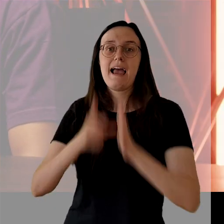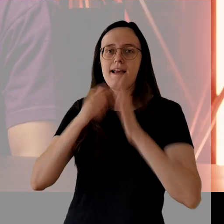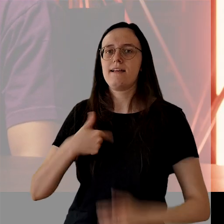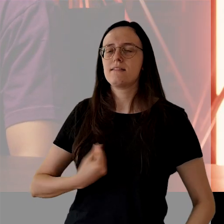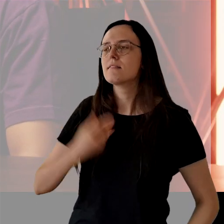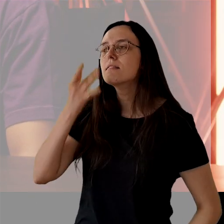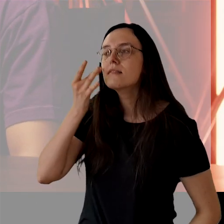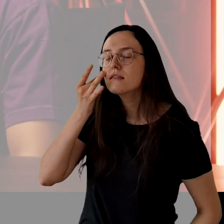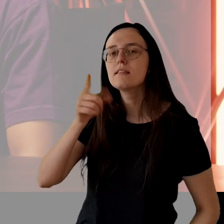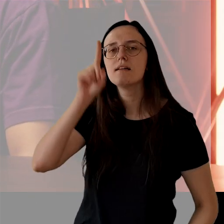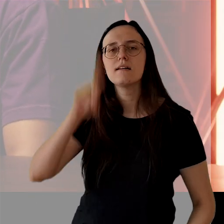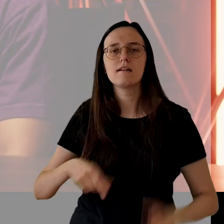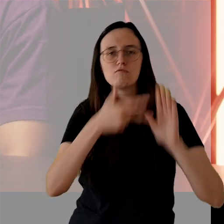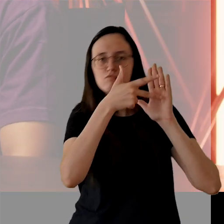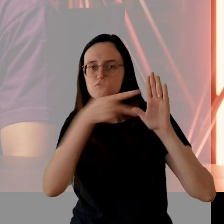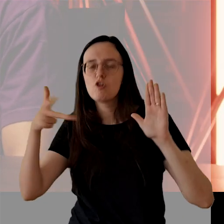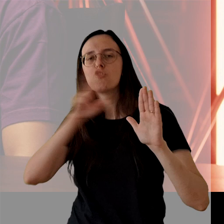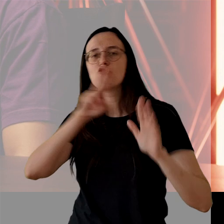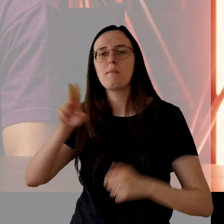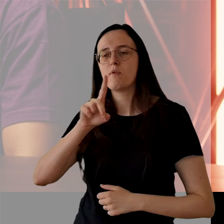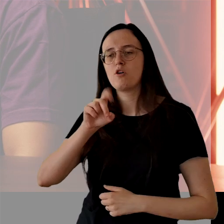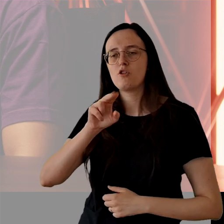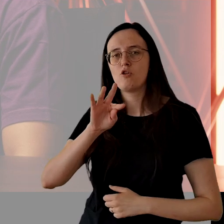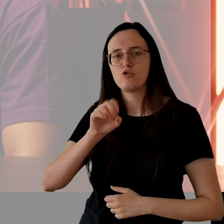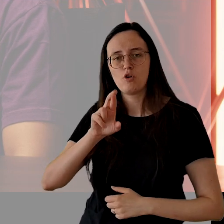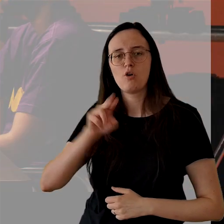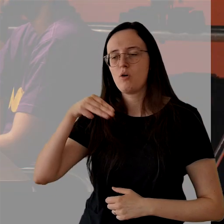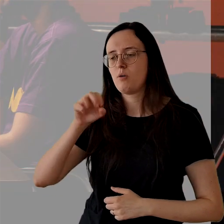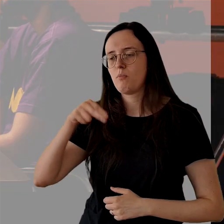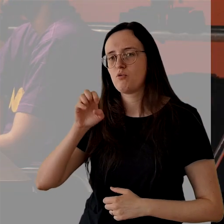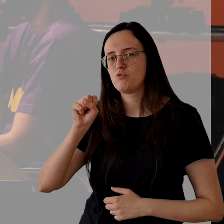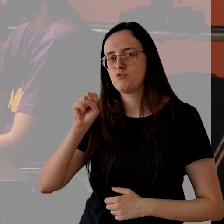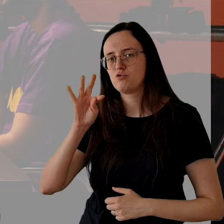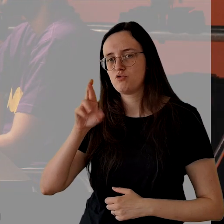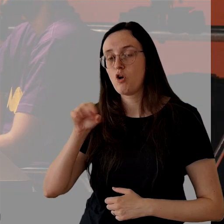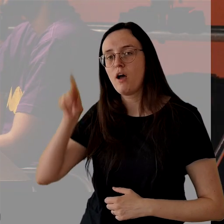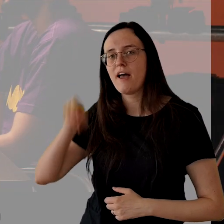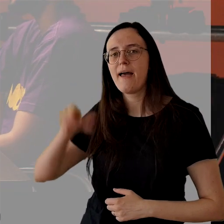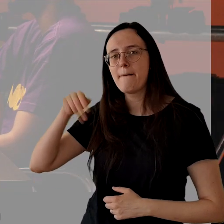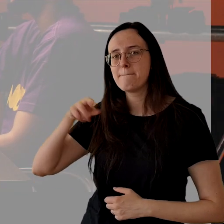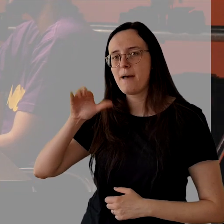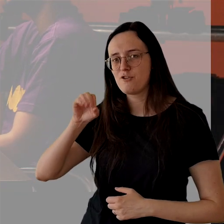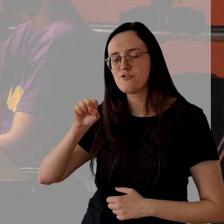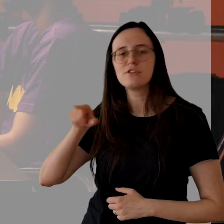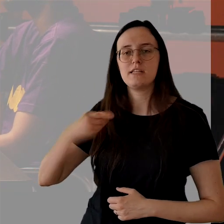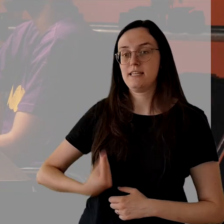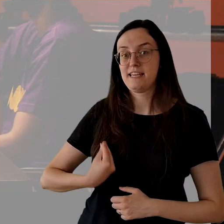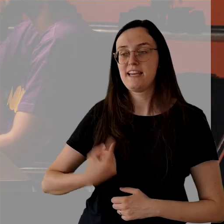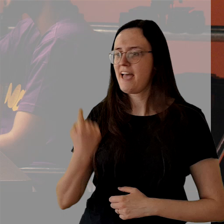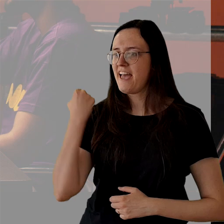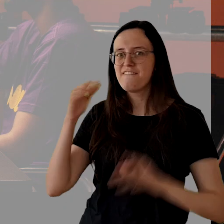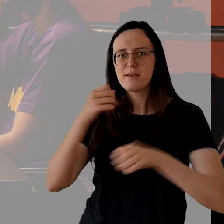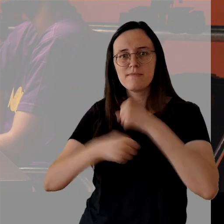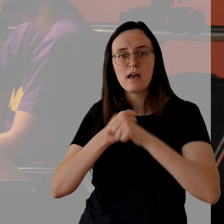junto, foi no longa Doutor Monstro, do Marcos Jorge, que a gente gravou agora no final do ano Legal. passado. Esse eu visitei o set lá. Ah, você tava lá? Tava. Poxa,